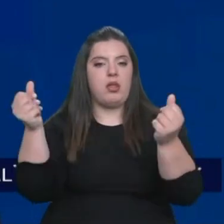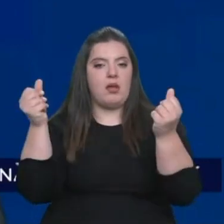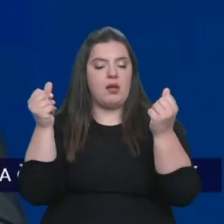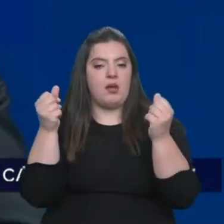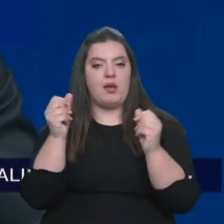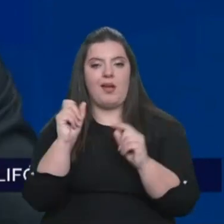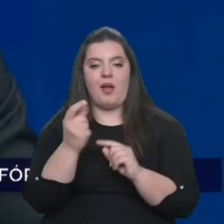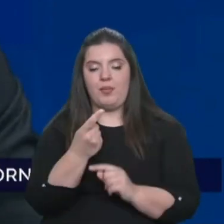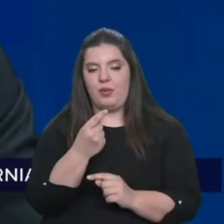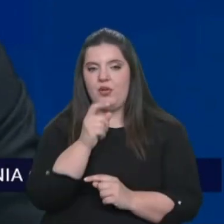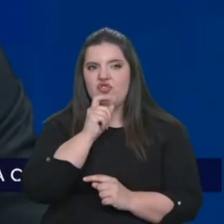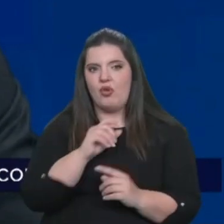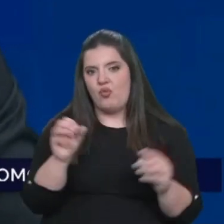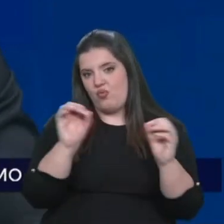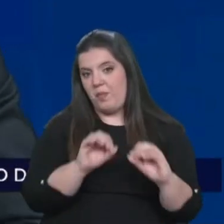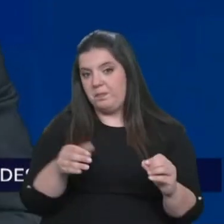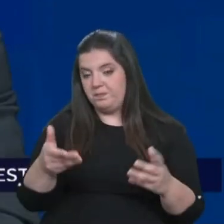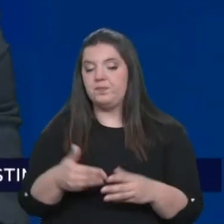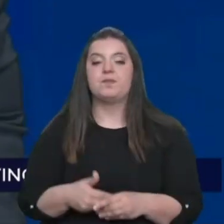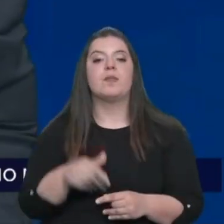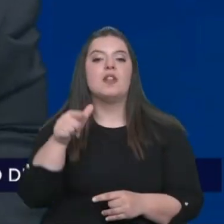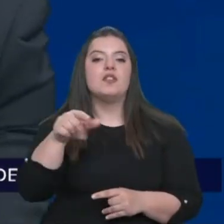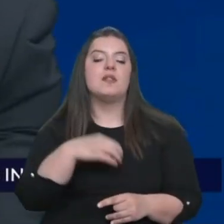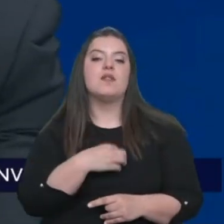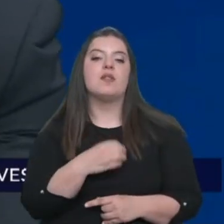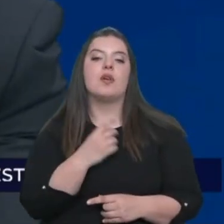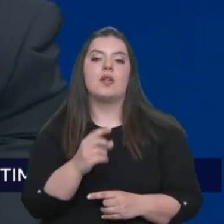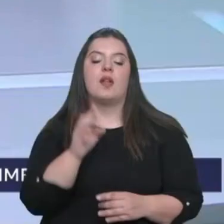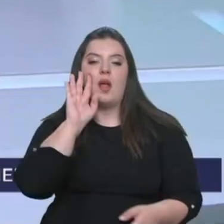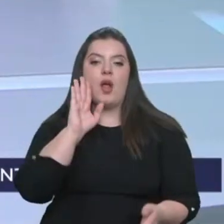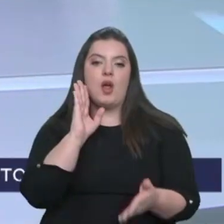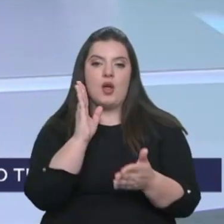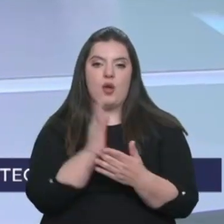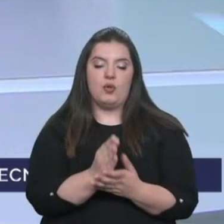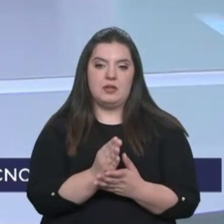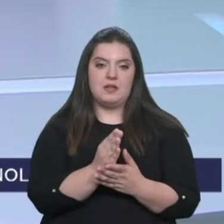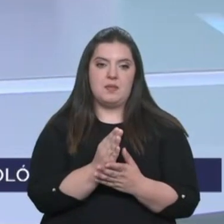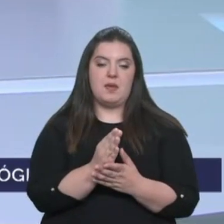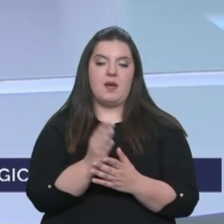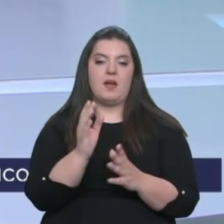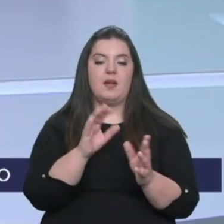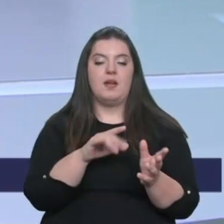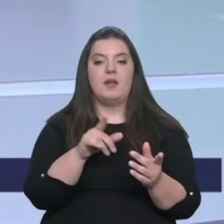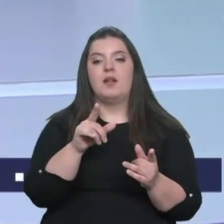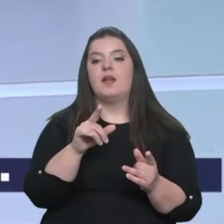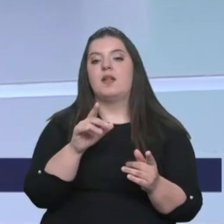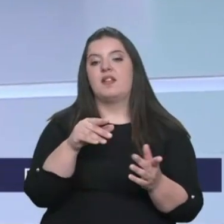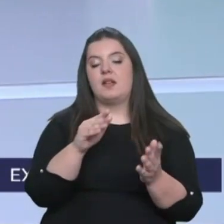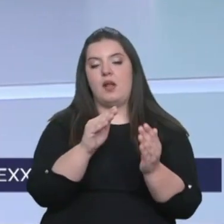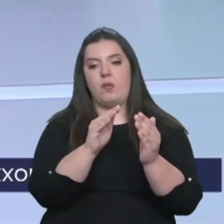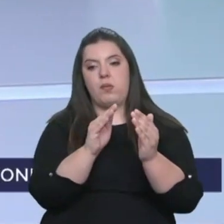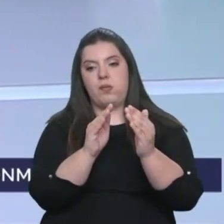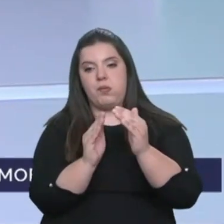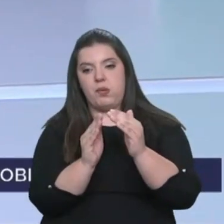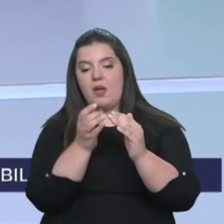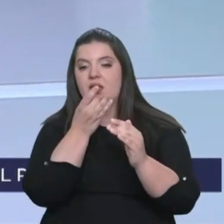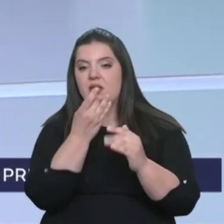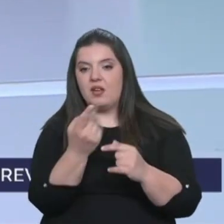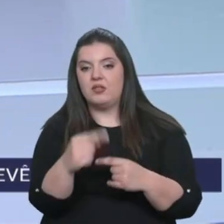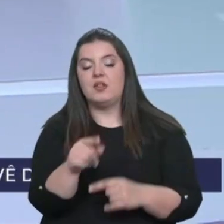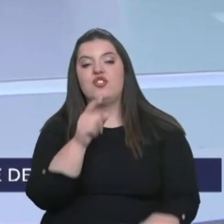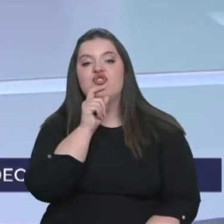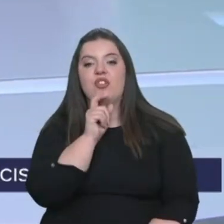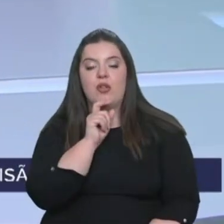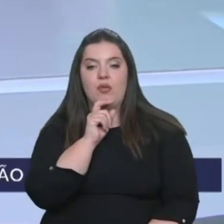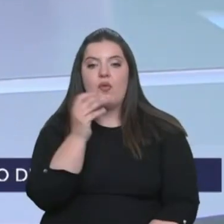de ter gelo em Ceres. Isto quer dizer que a última vez que Ceres teve esta inclinação que permite ter